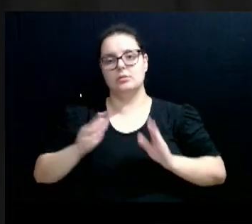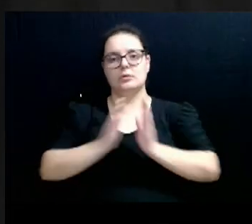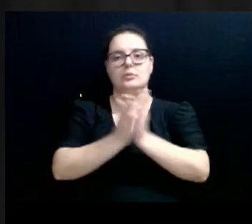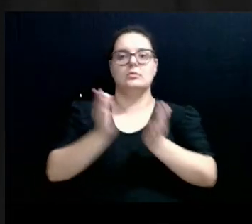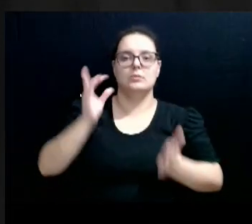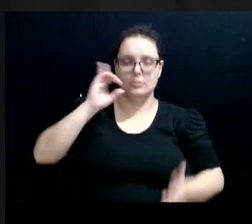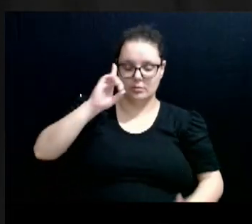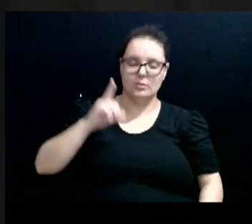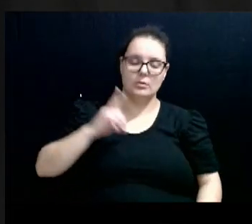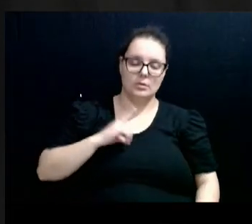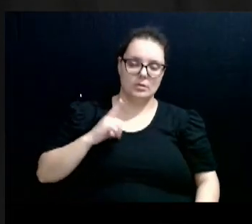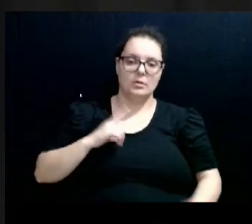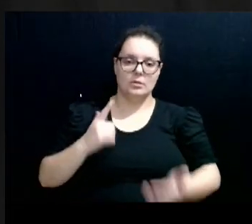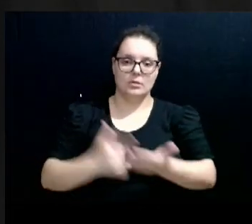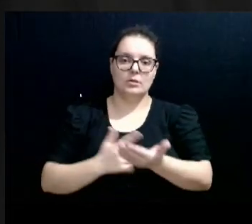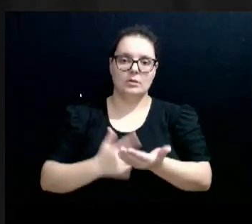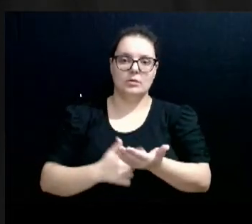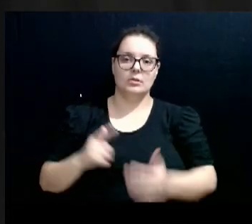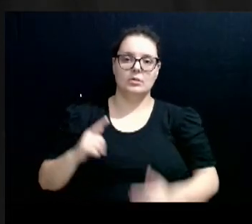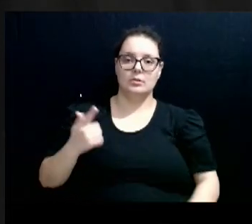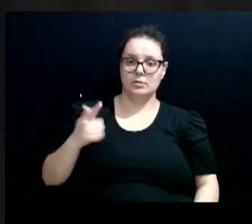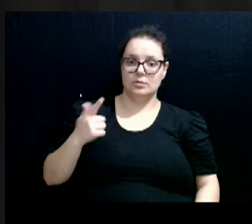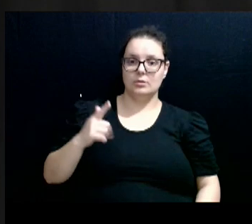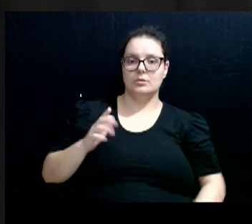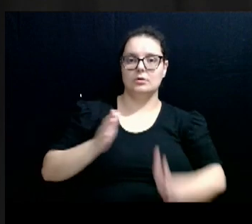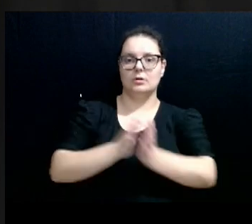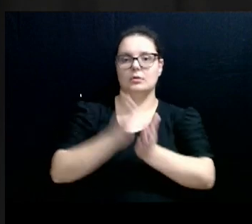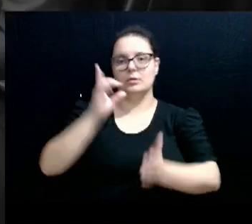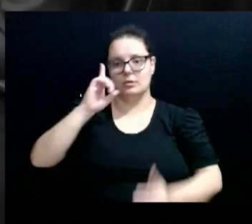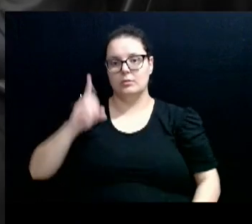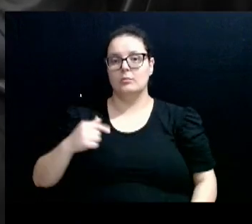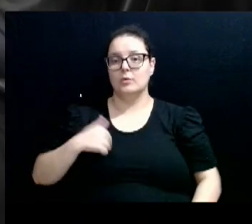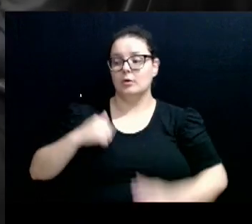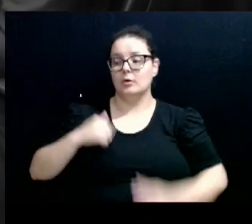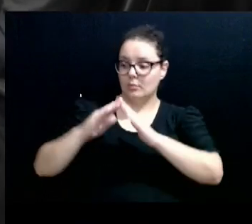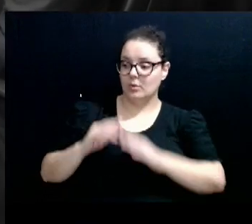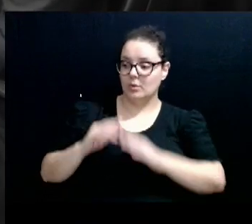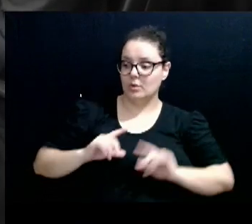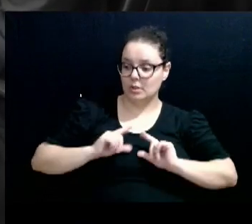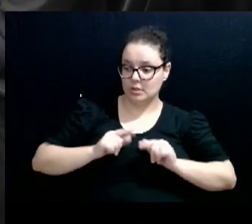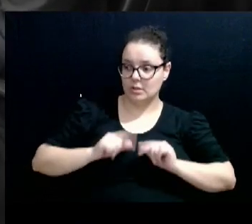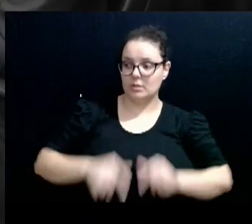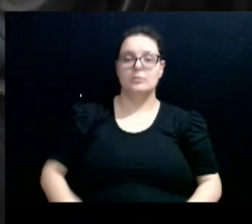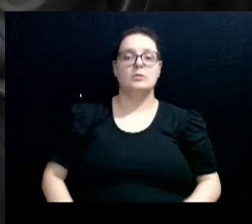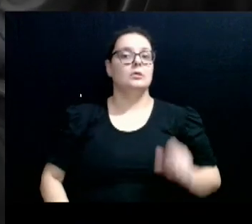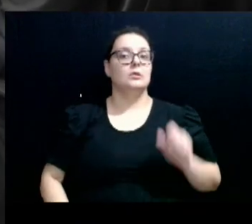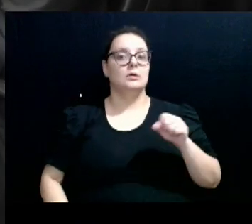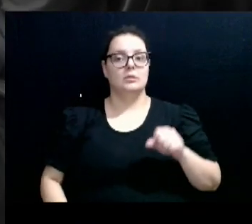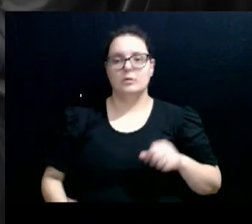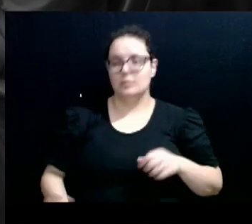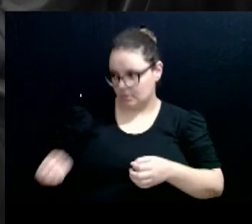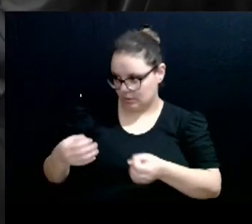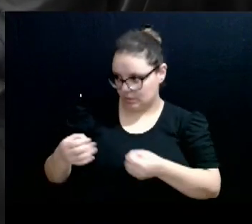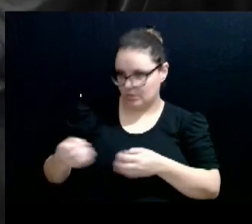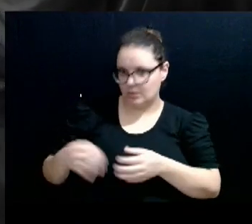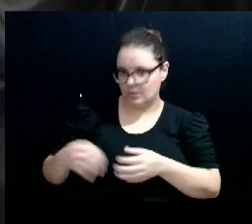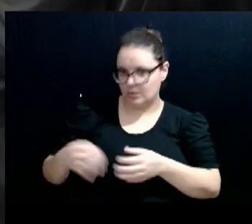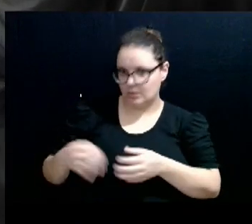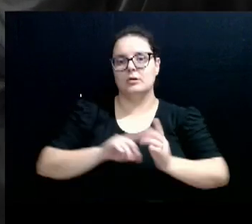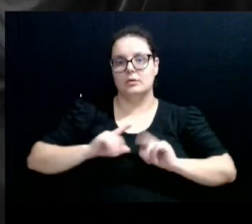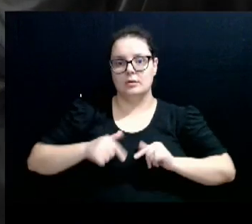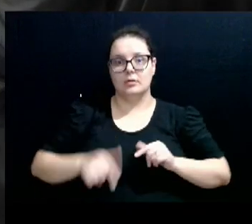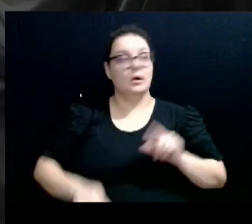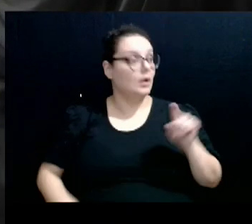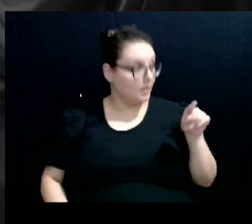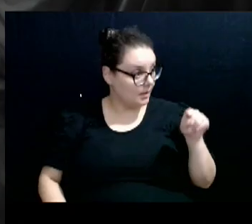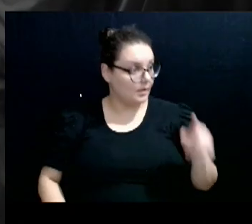de geografia bíblica, porque eu morei em Israel, né? Sim, sim. Aliás, recentemente eu cheguei de Israel, exatamente, hoje está